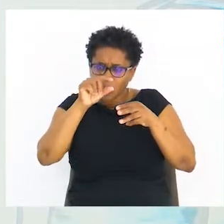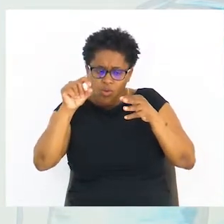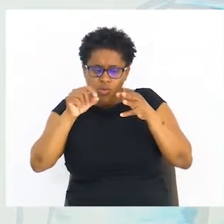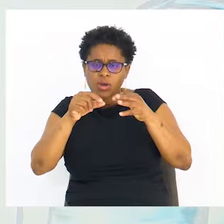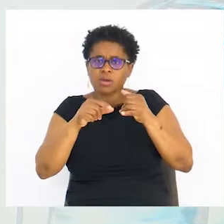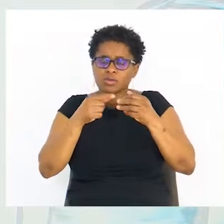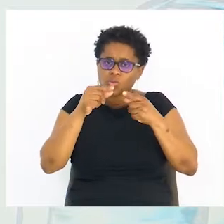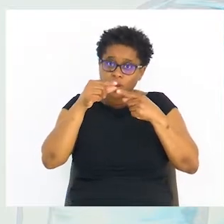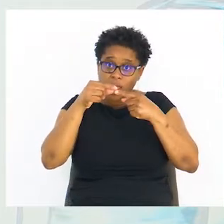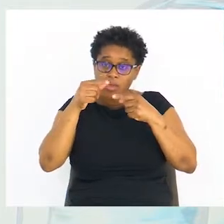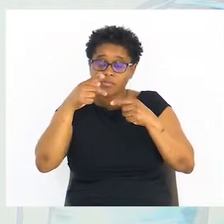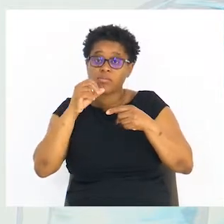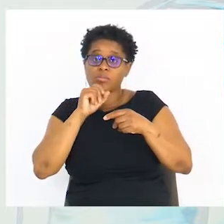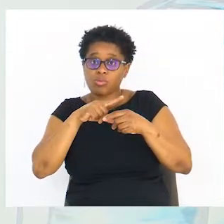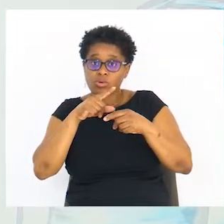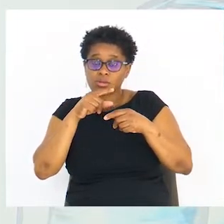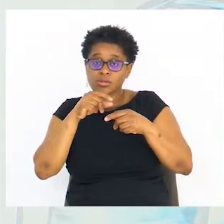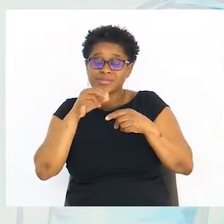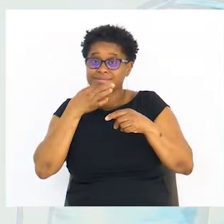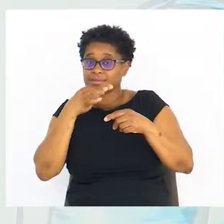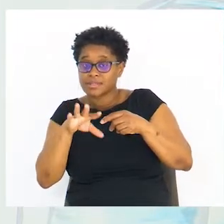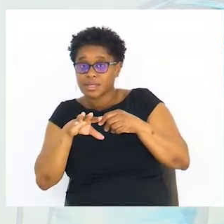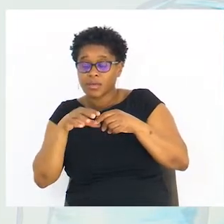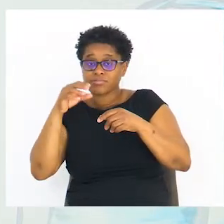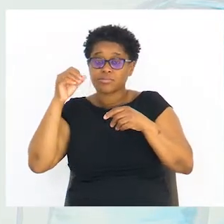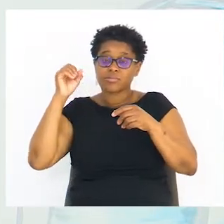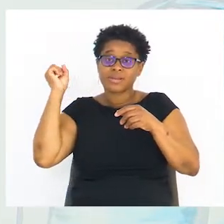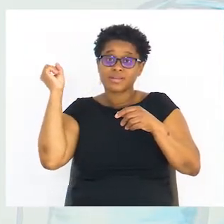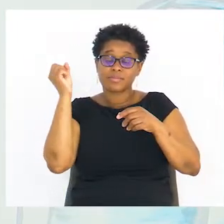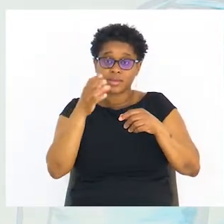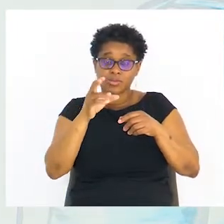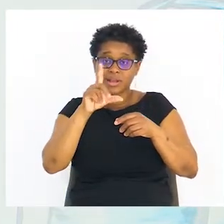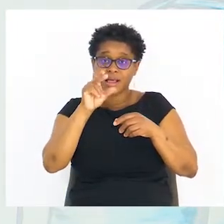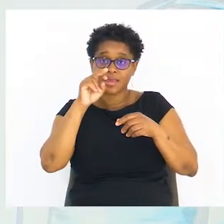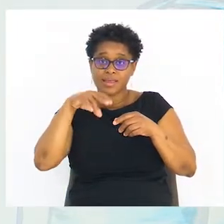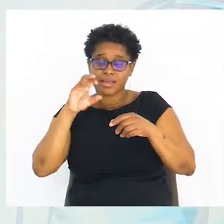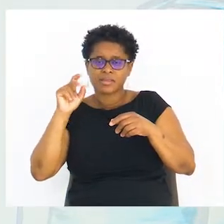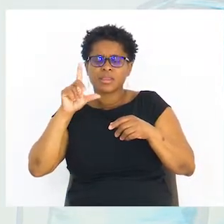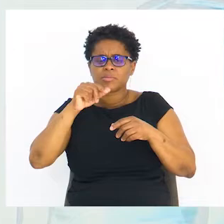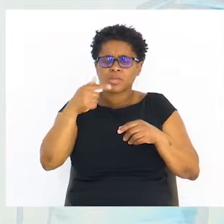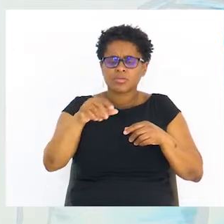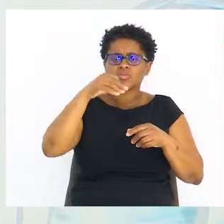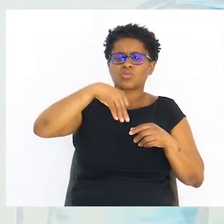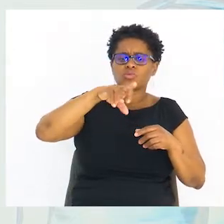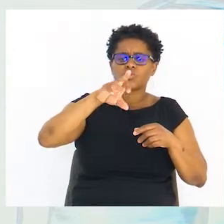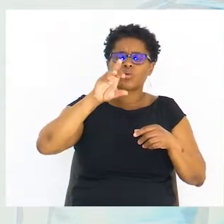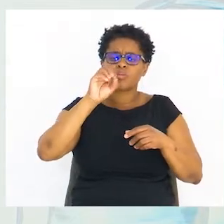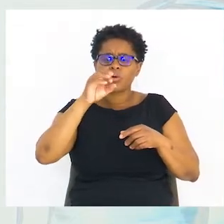permitir o lançamento das lanças. Também temos aqui um propulsor em forma de